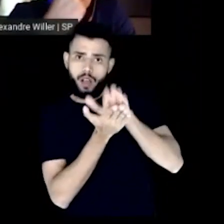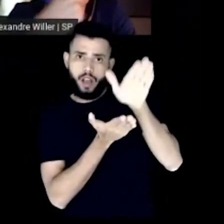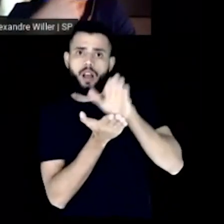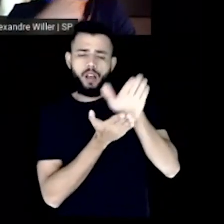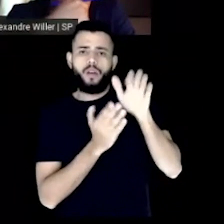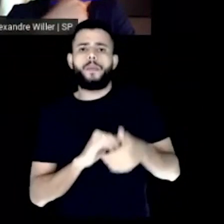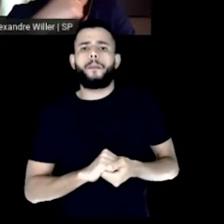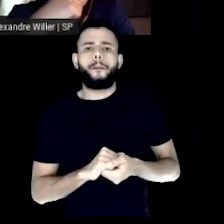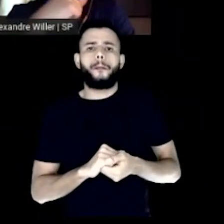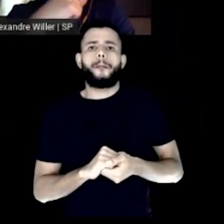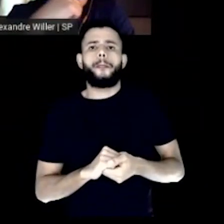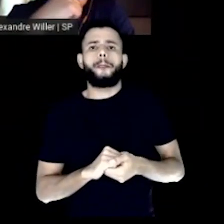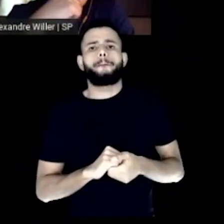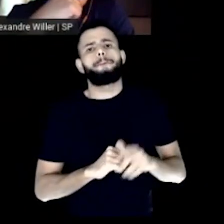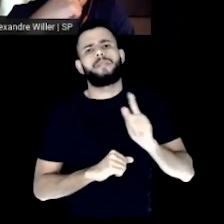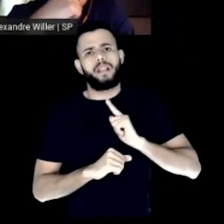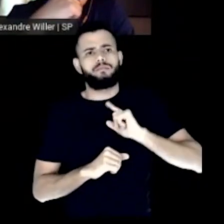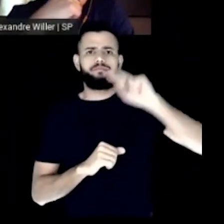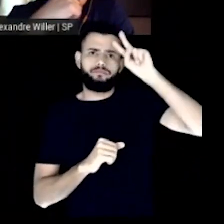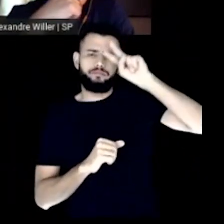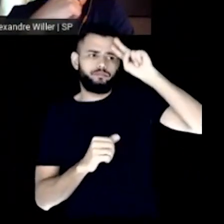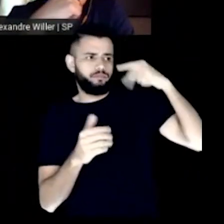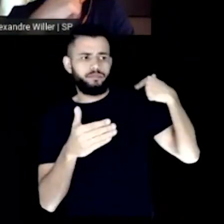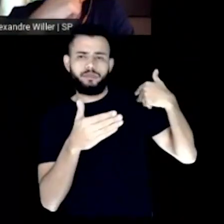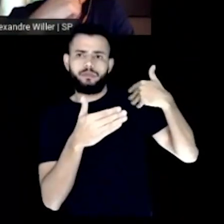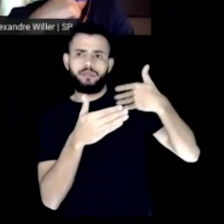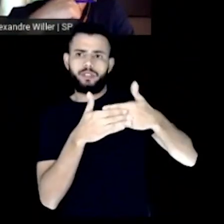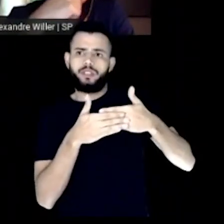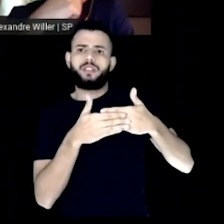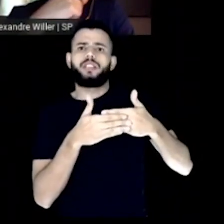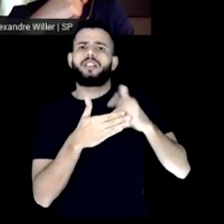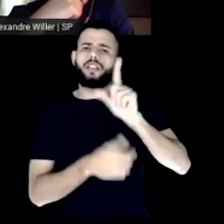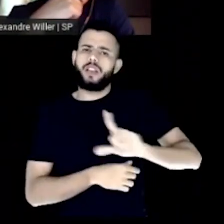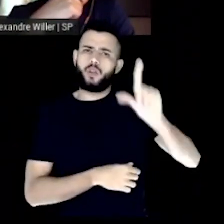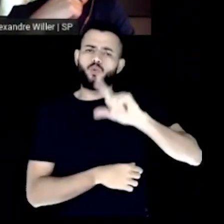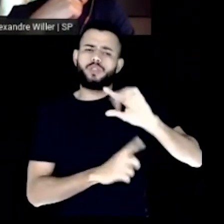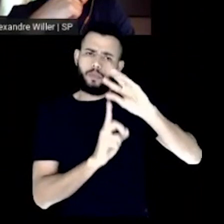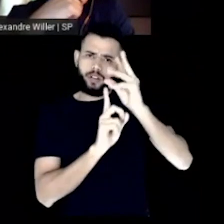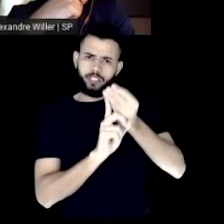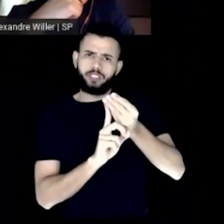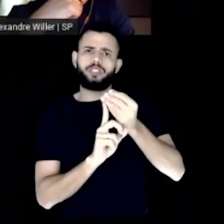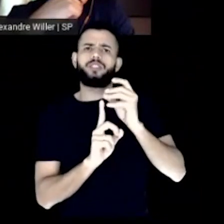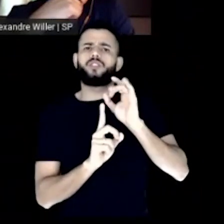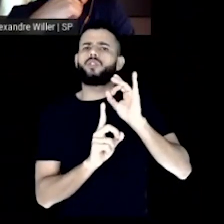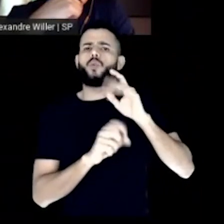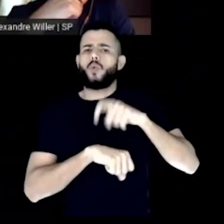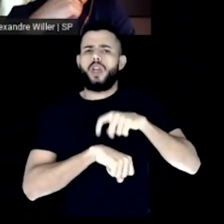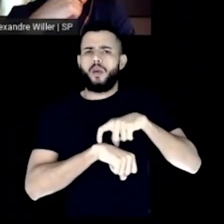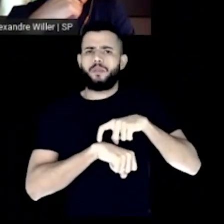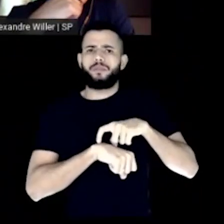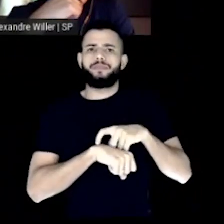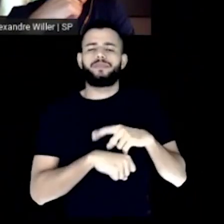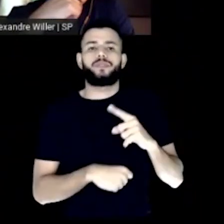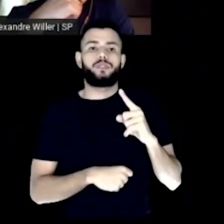publicar algo, sempre já tenho uma trajetória antes aí da literatura, né, como artista mesmo. Foi só